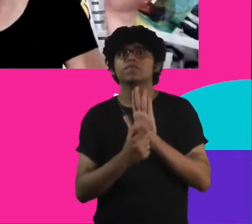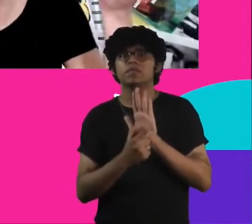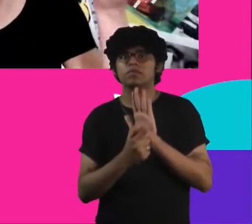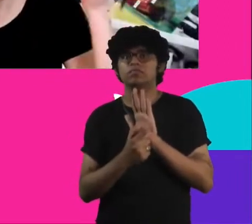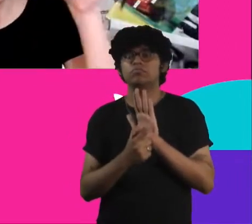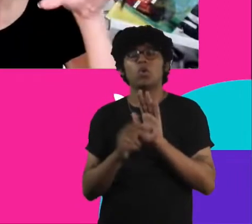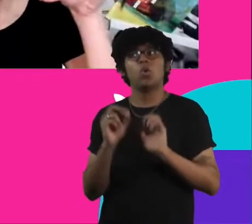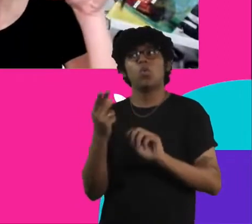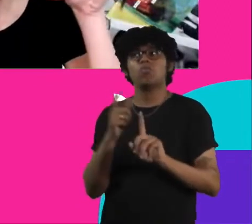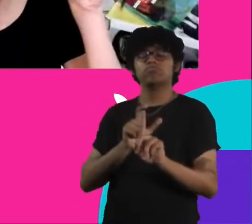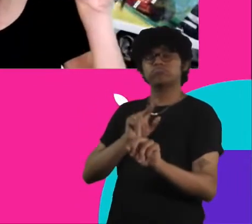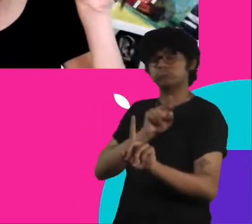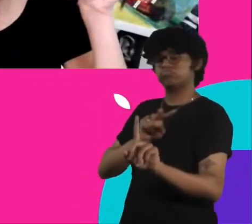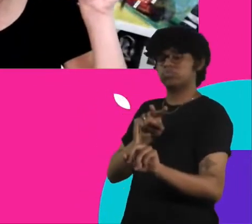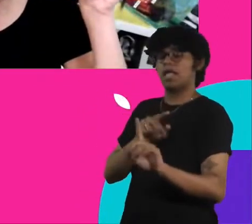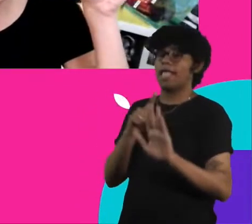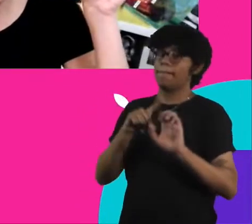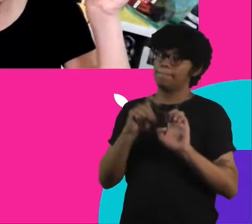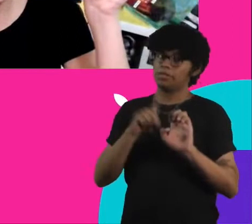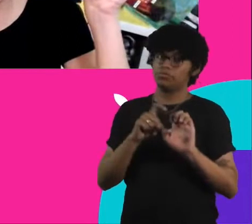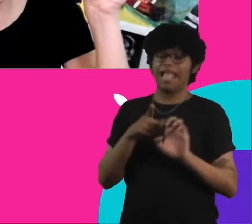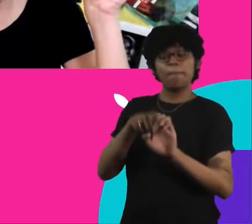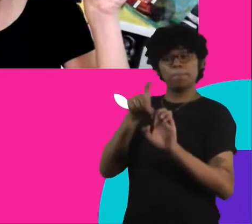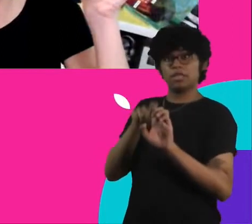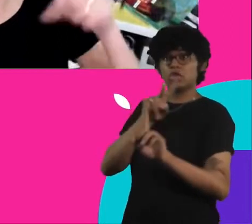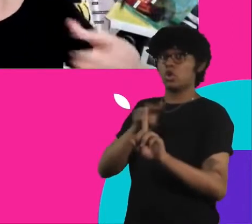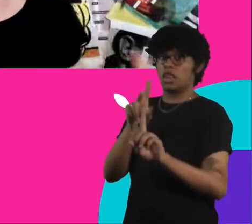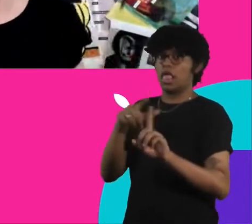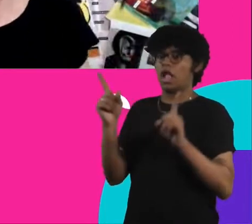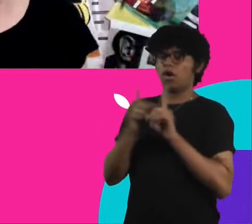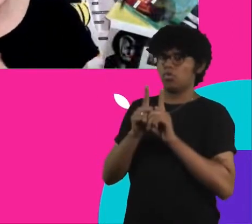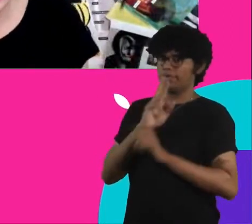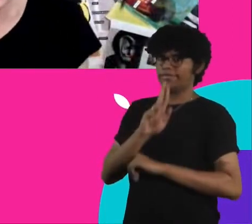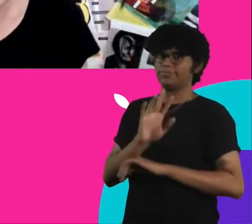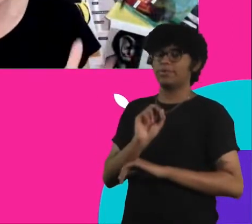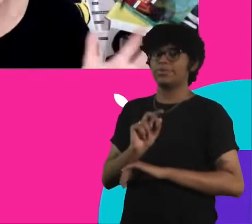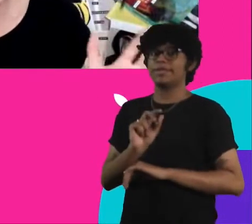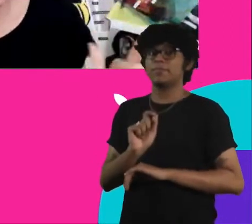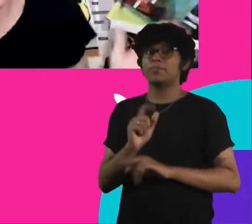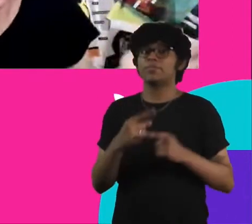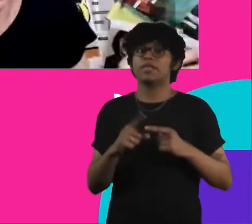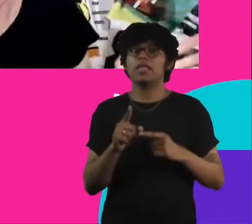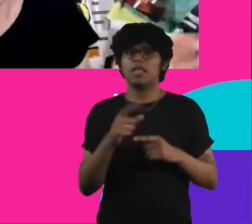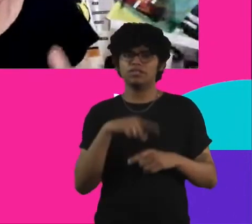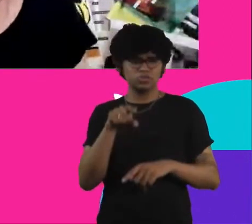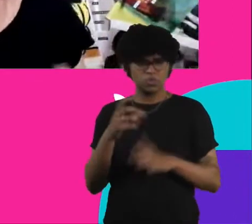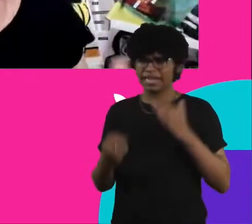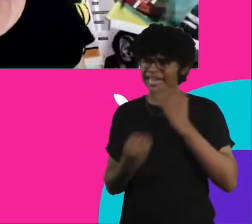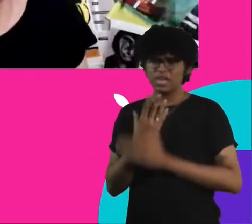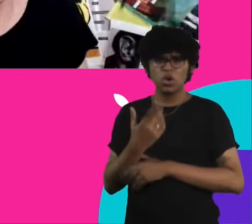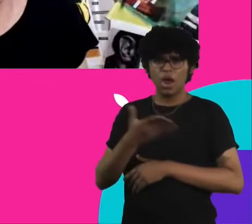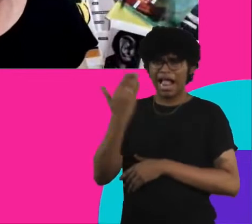uma empreendedora. Eu acho que a resposta como empreendedora é até mais curta, tá, Vlad? Por quê? Você está criando uma parada que não